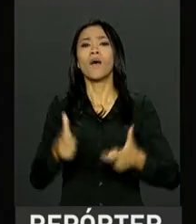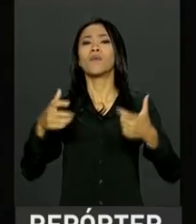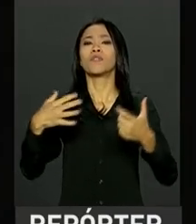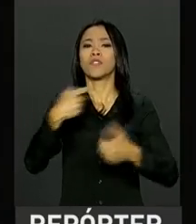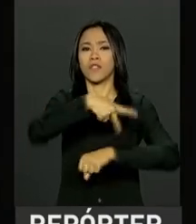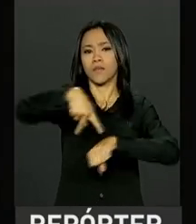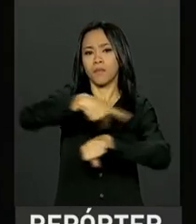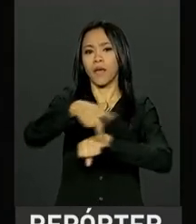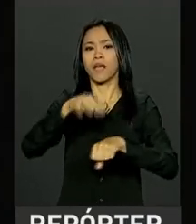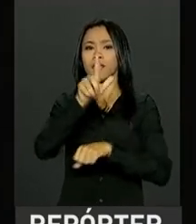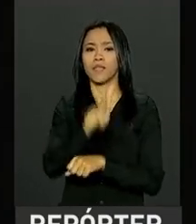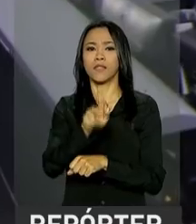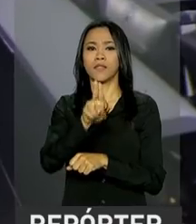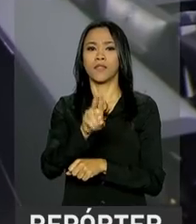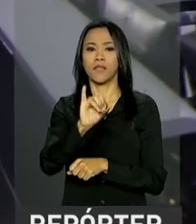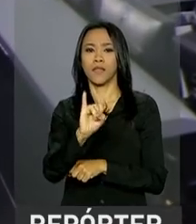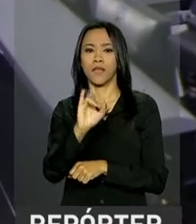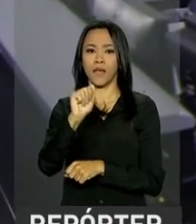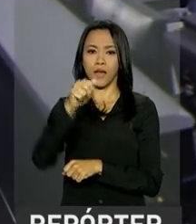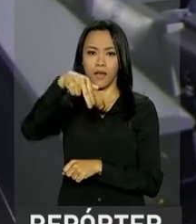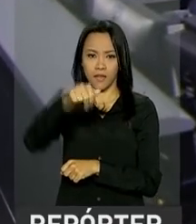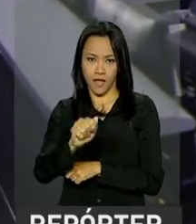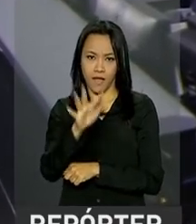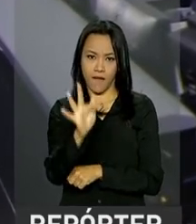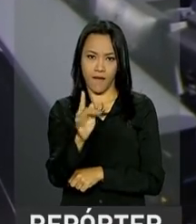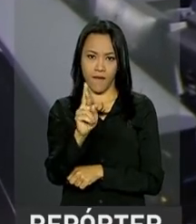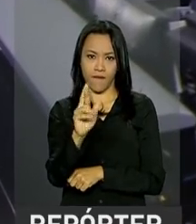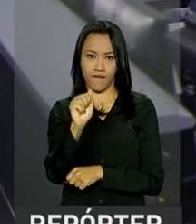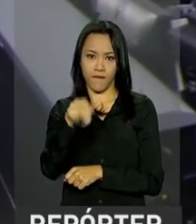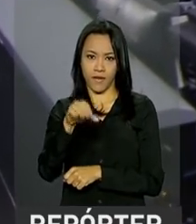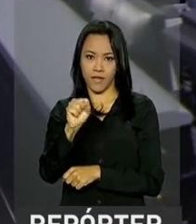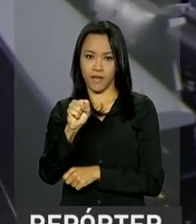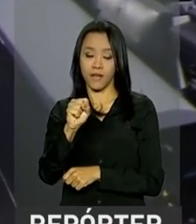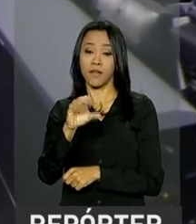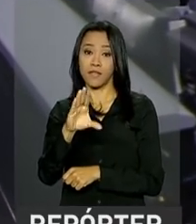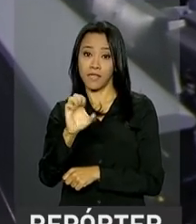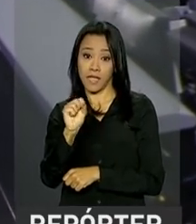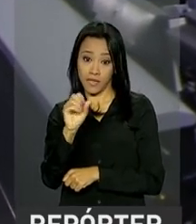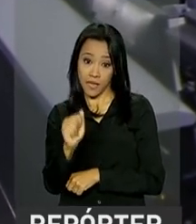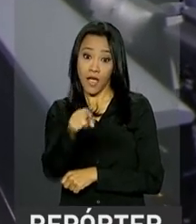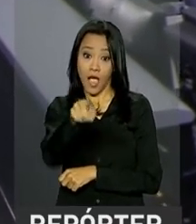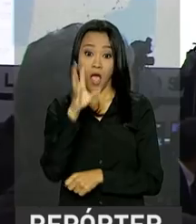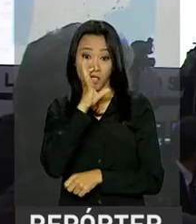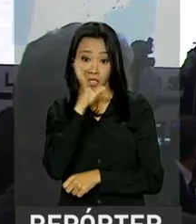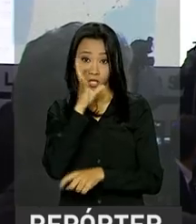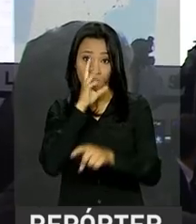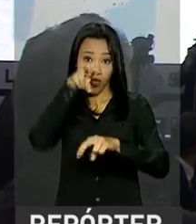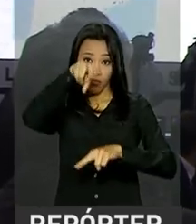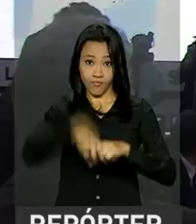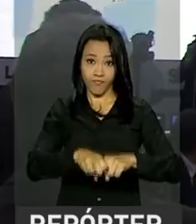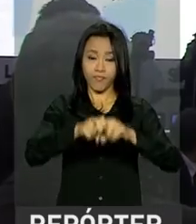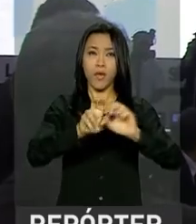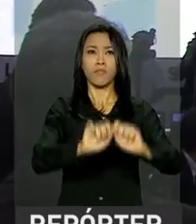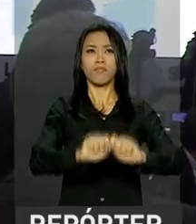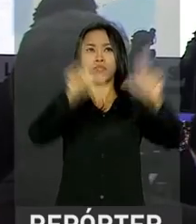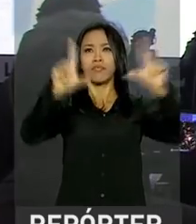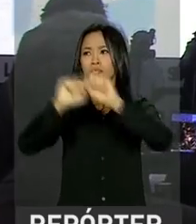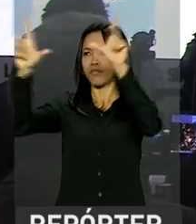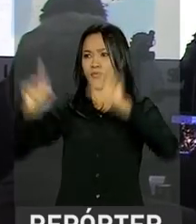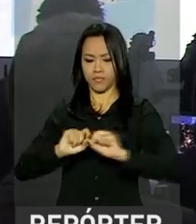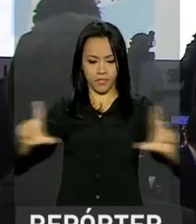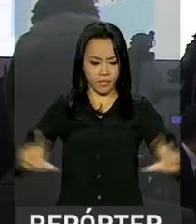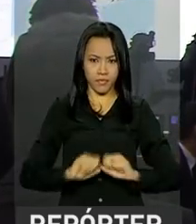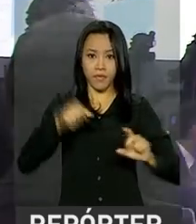kuru na guiana francesa o presidente michel temer acompanhou o lançamento em tempo real no centro de controle do comando da aeronáutica